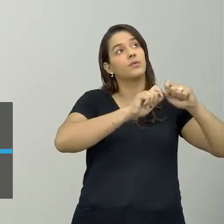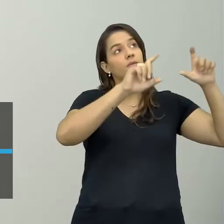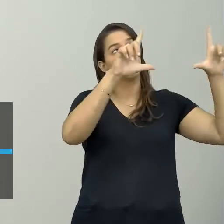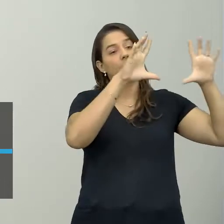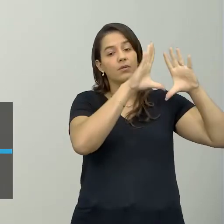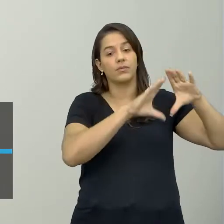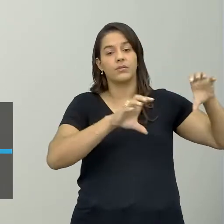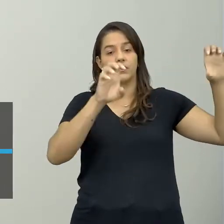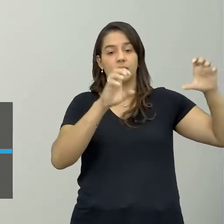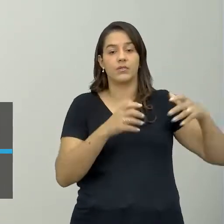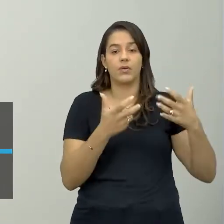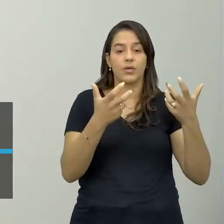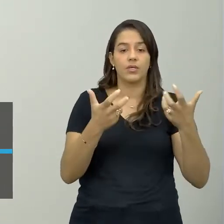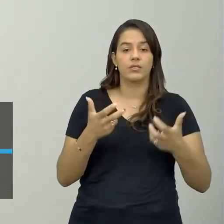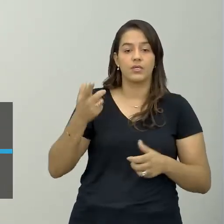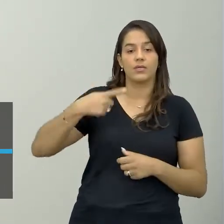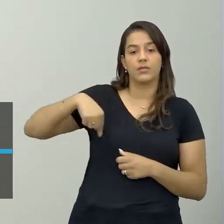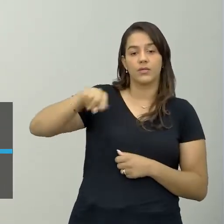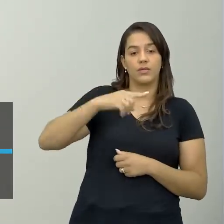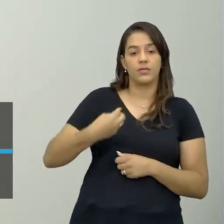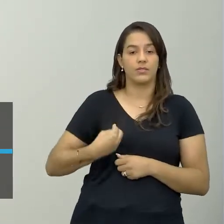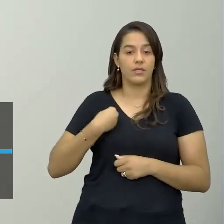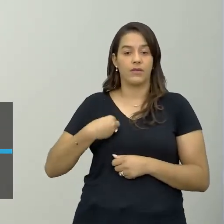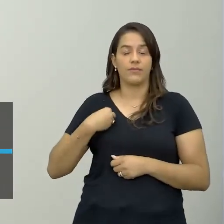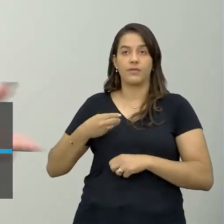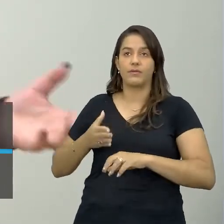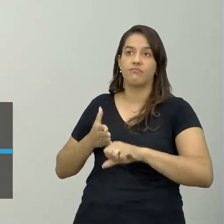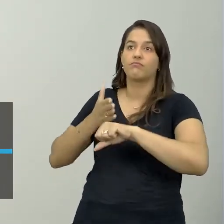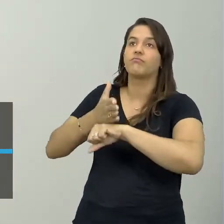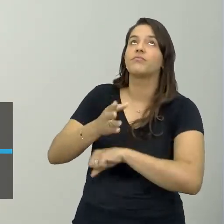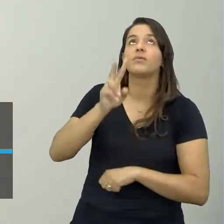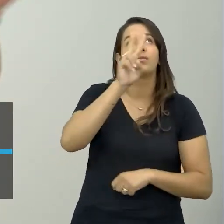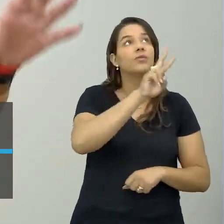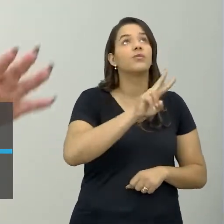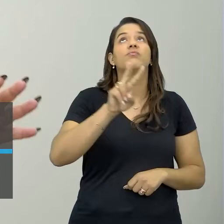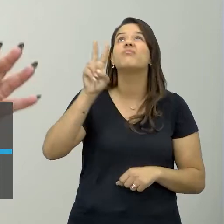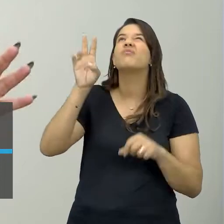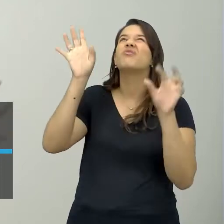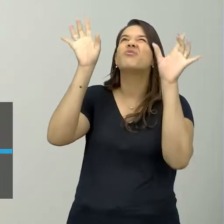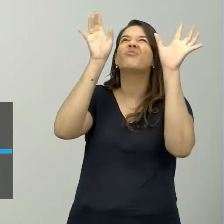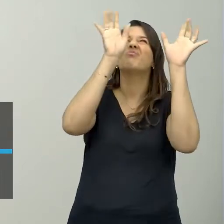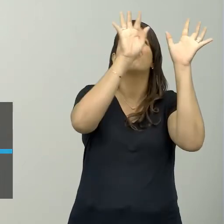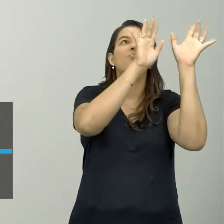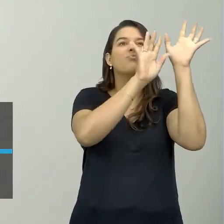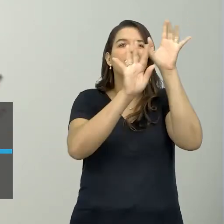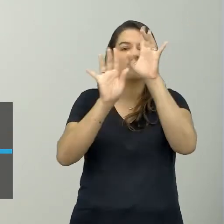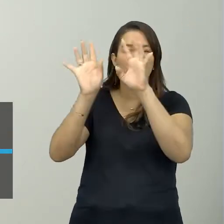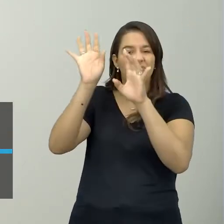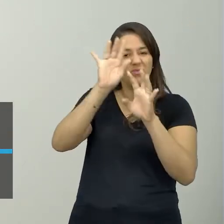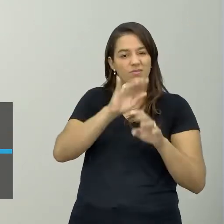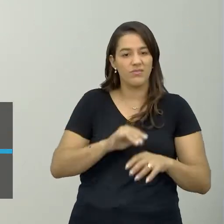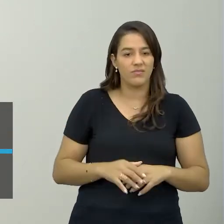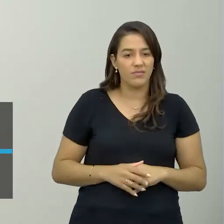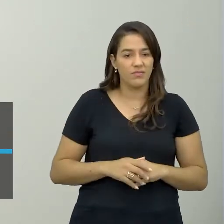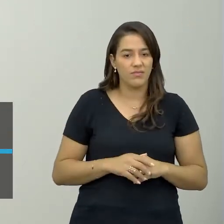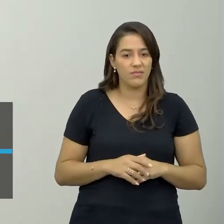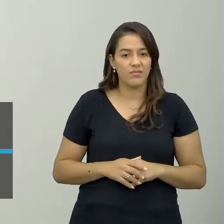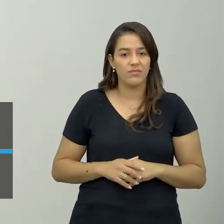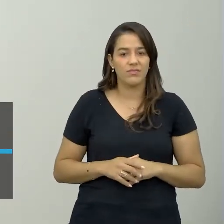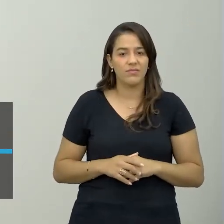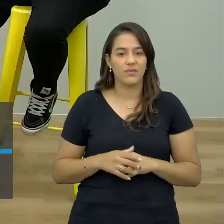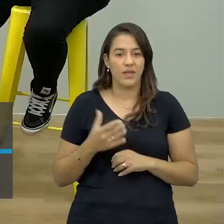isso que a gente quer pra nossa vida aqui em São Paulo? Você quer sair e ver, tipo, só fuligem, assim? Tipo, filme de terror, tipo Silent